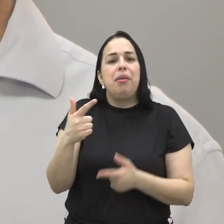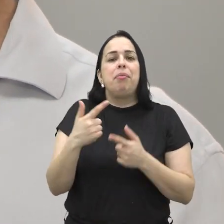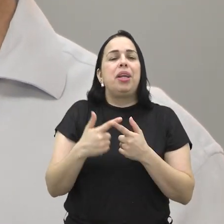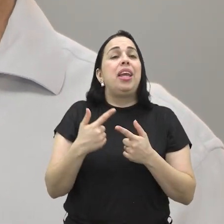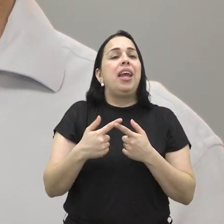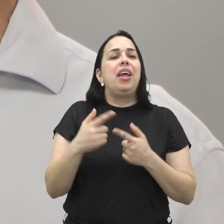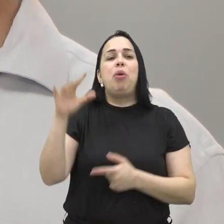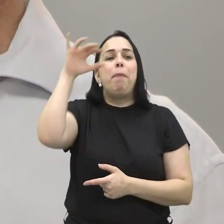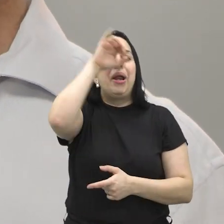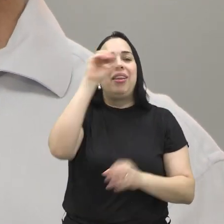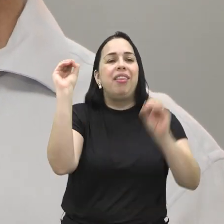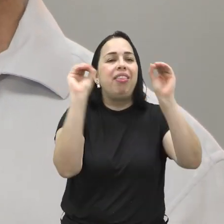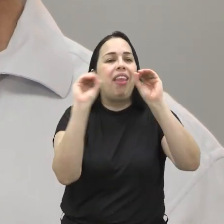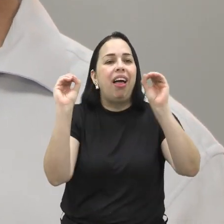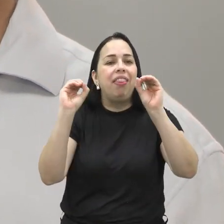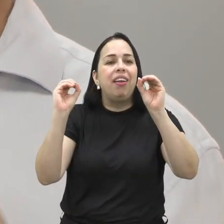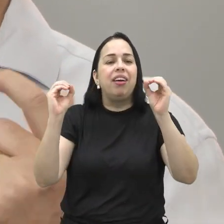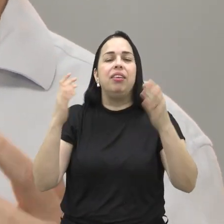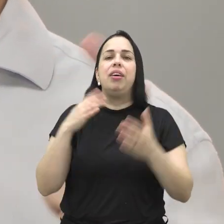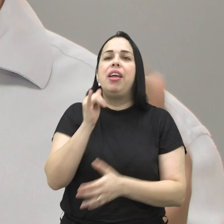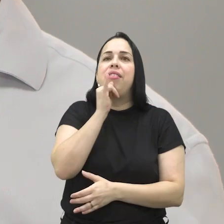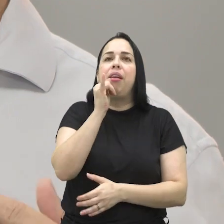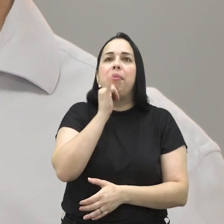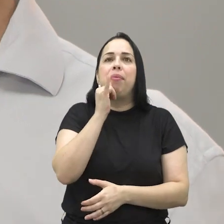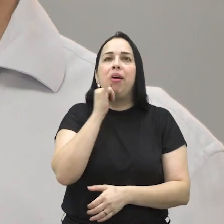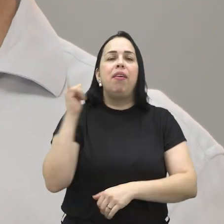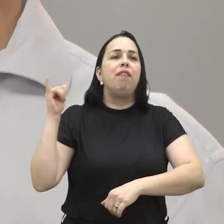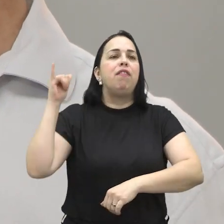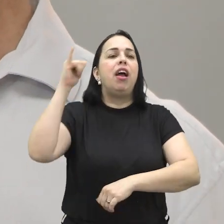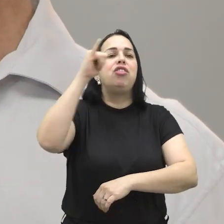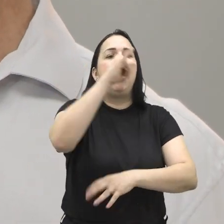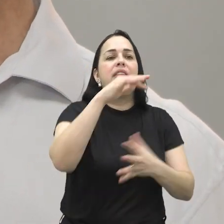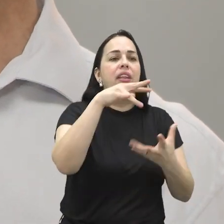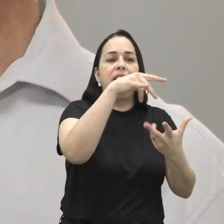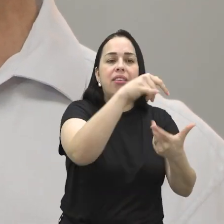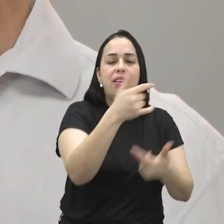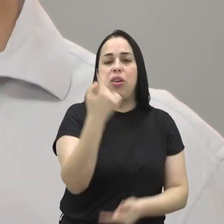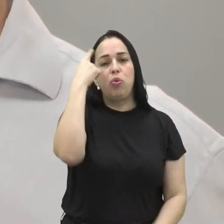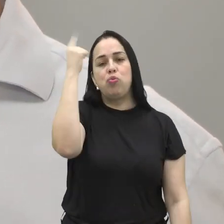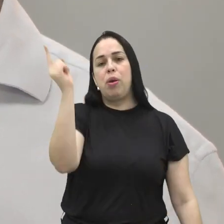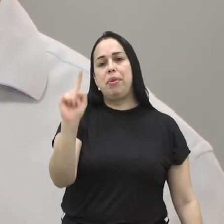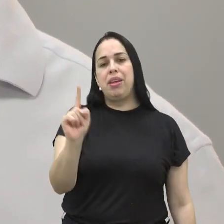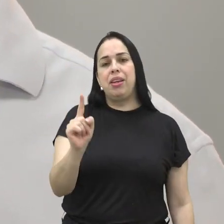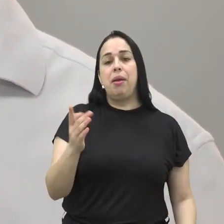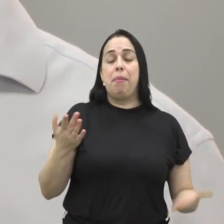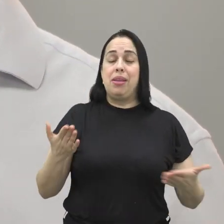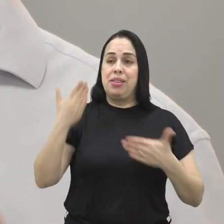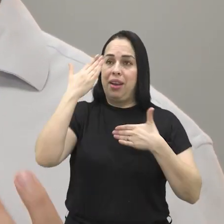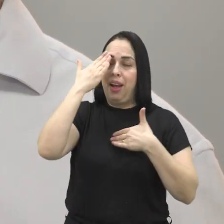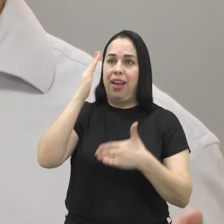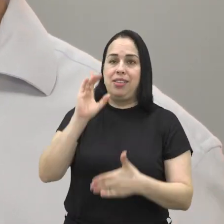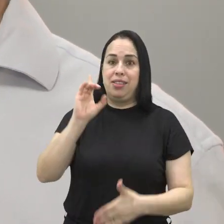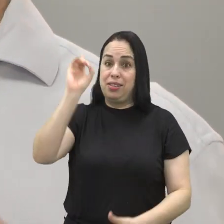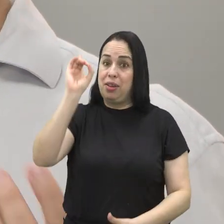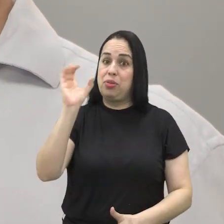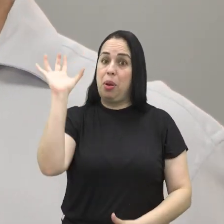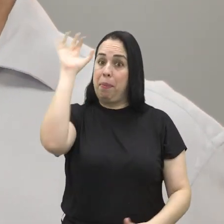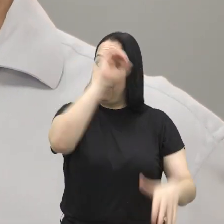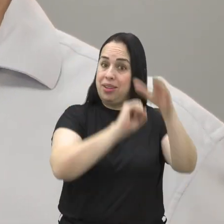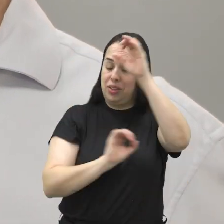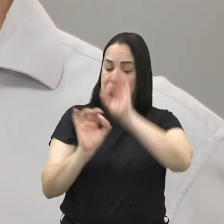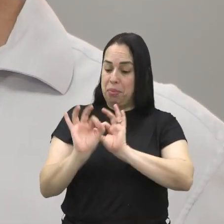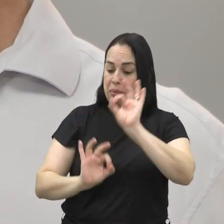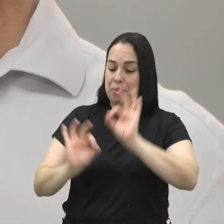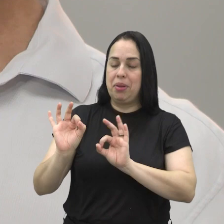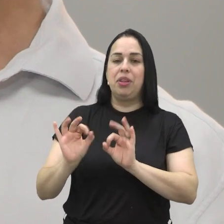que eu não podia, eu não tinha uma educação financeira para poder fazer, por exemplo, uma viagem para o exterior, por exemplo, né? E graças a Deus, depois que eu